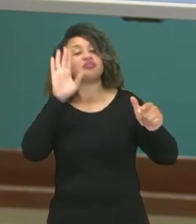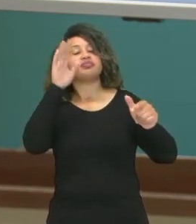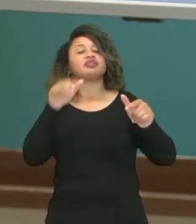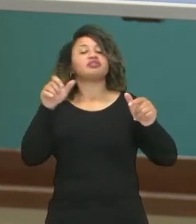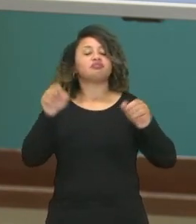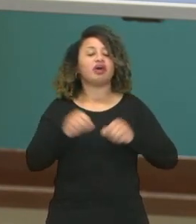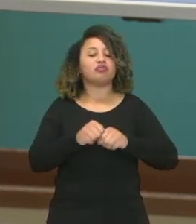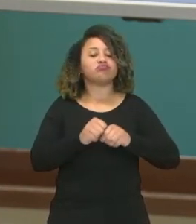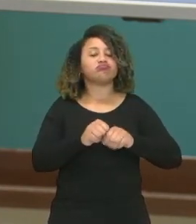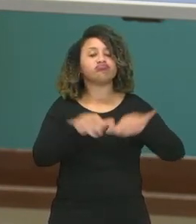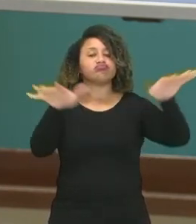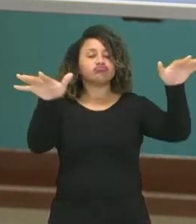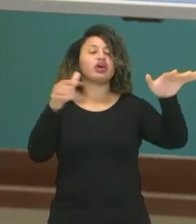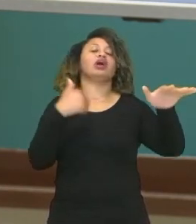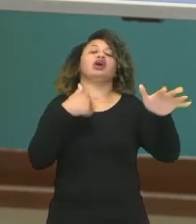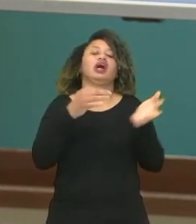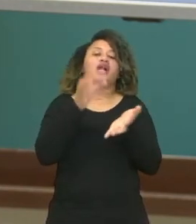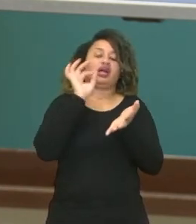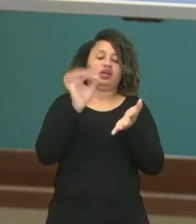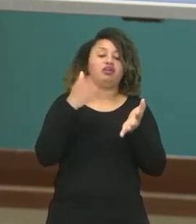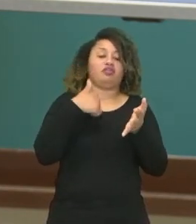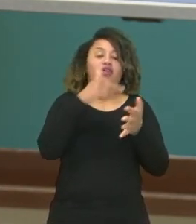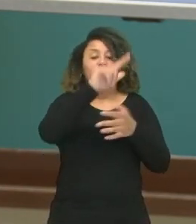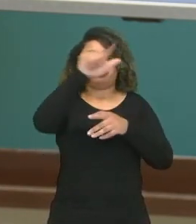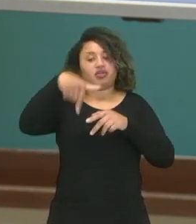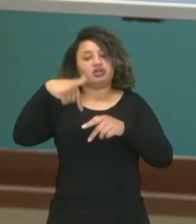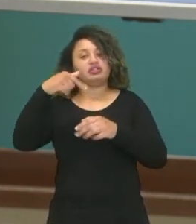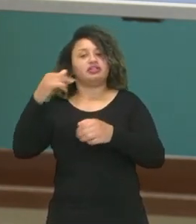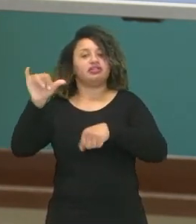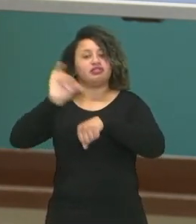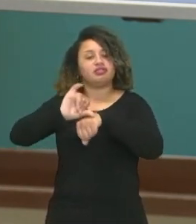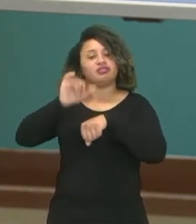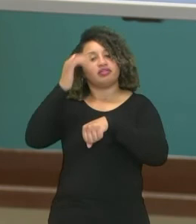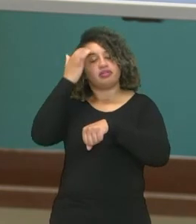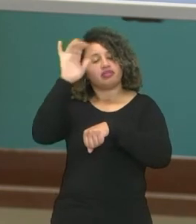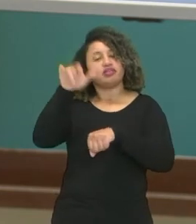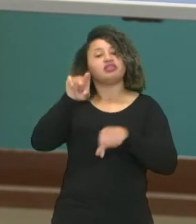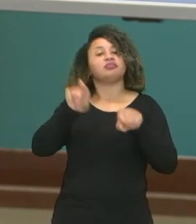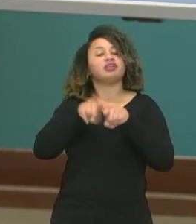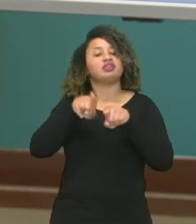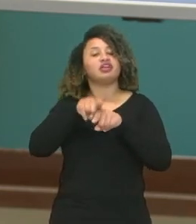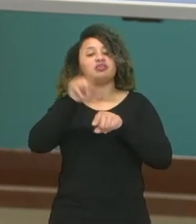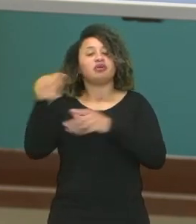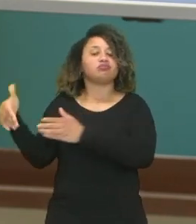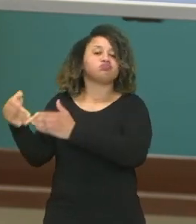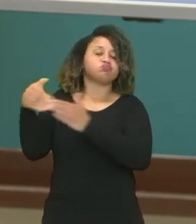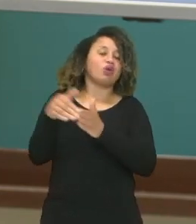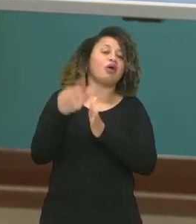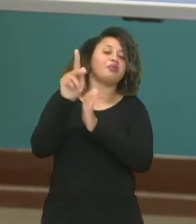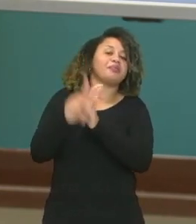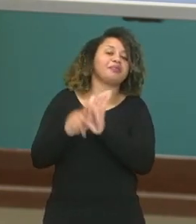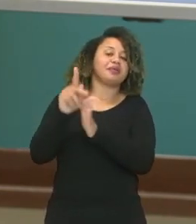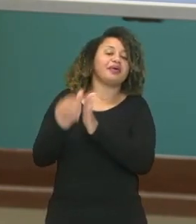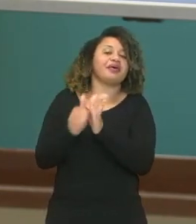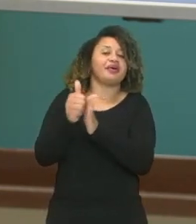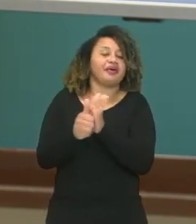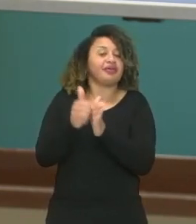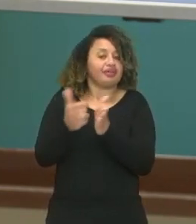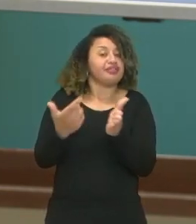busca tanto da capital quanto do porto de Paranaguá, para que esse café pudesse ser exportado.